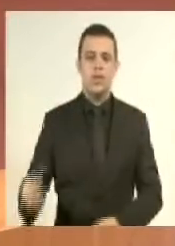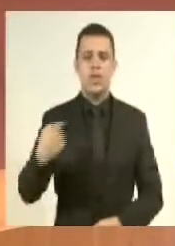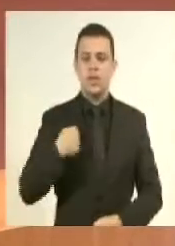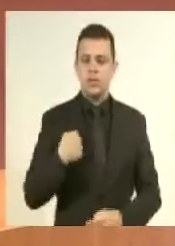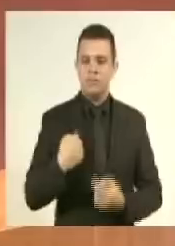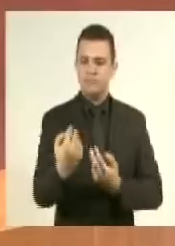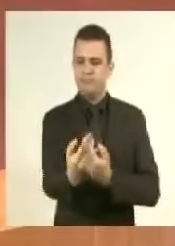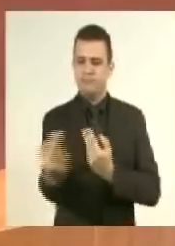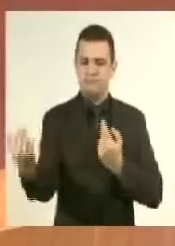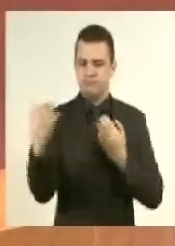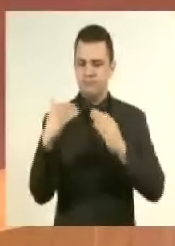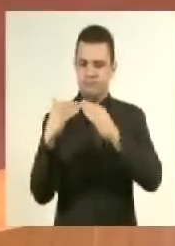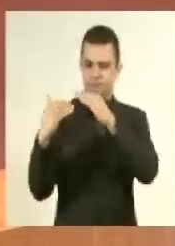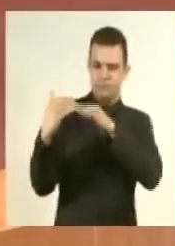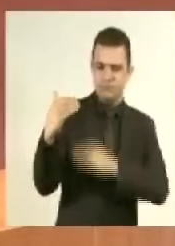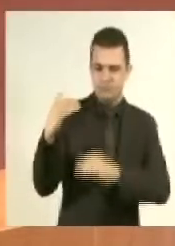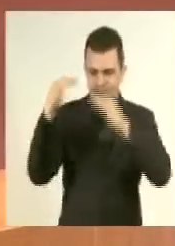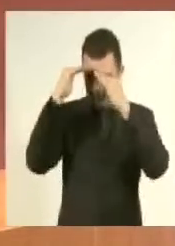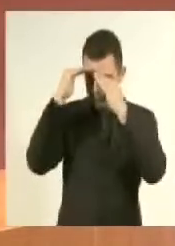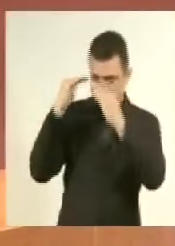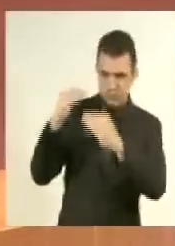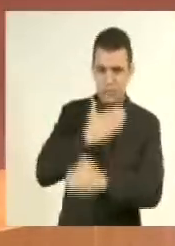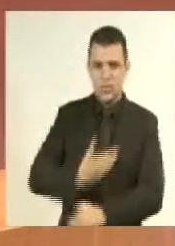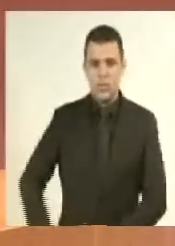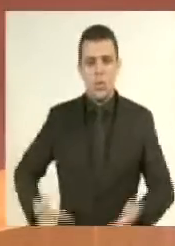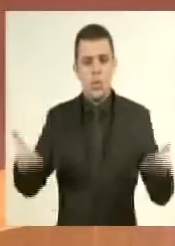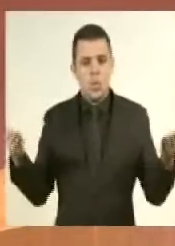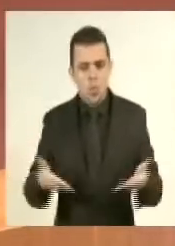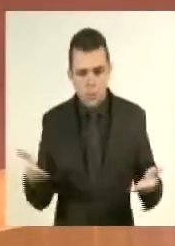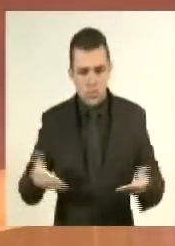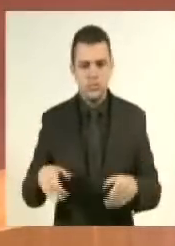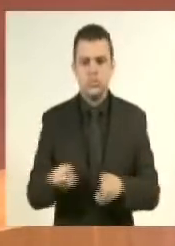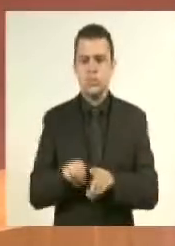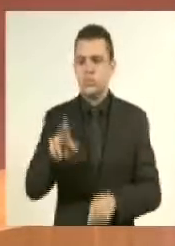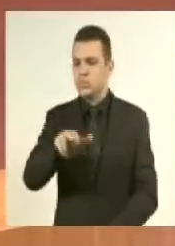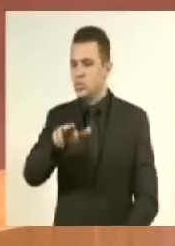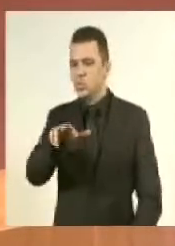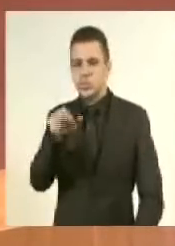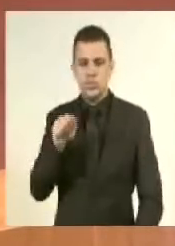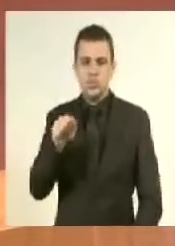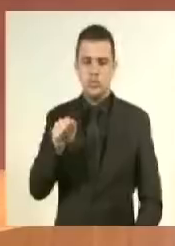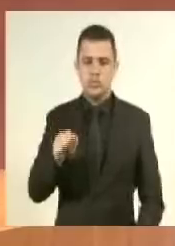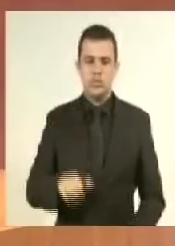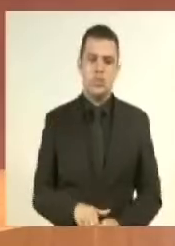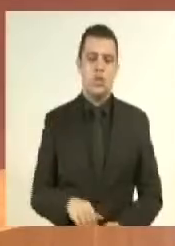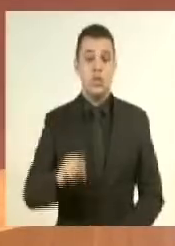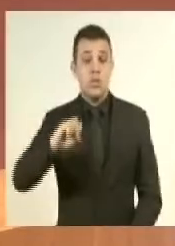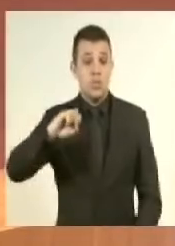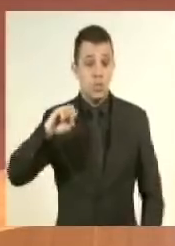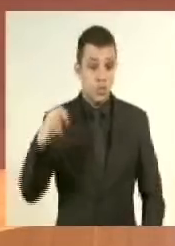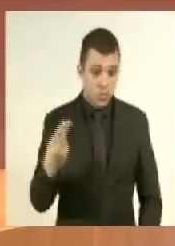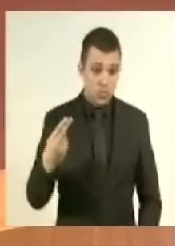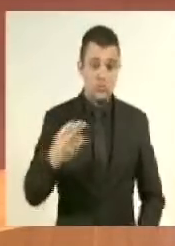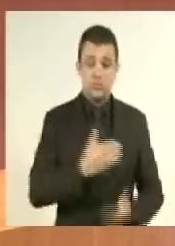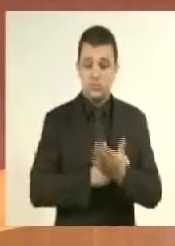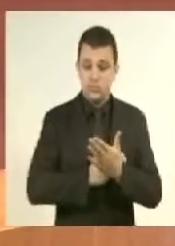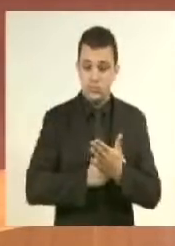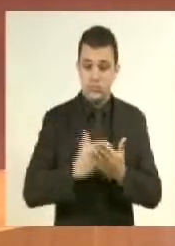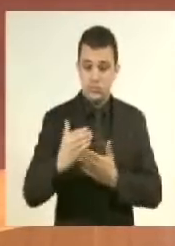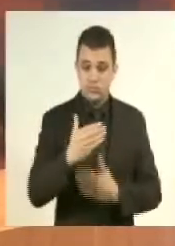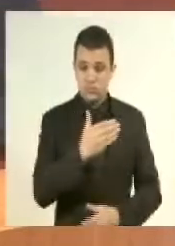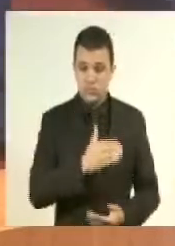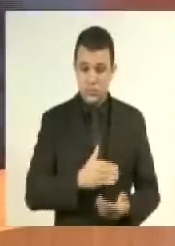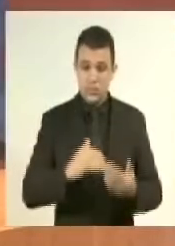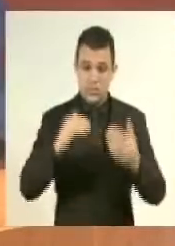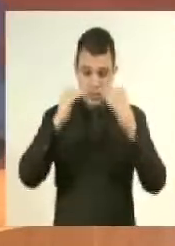me agachar para o governo, nem hoje e nem nunca. Ou começam a respeitar o papel